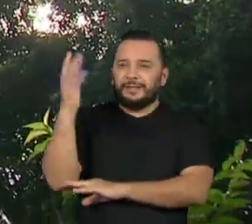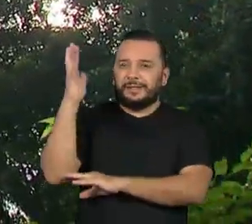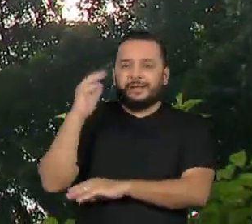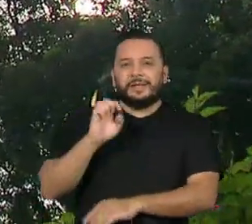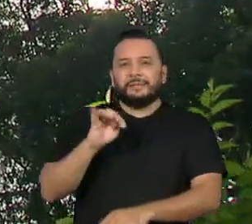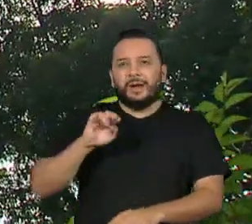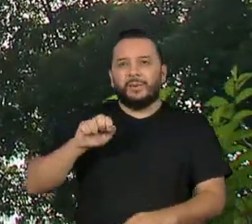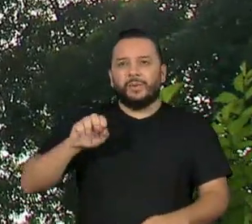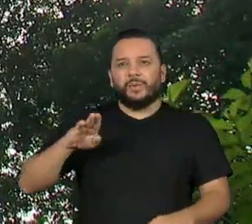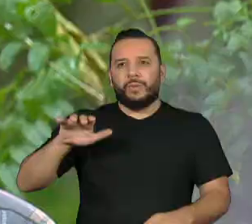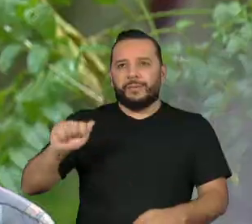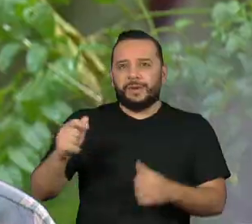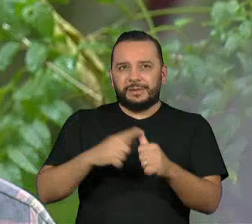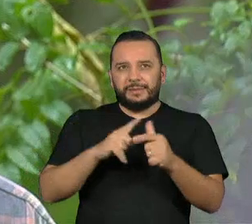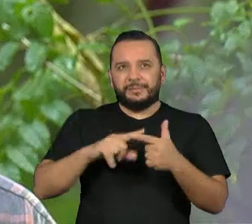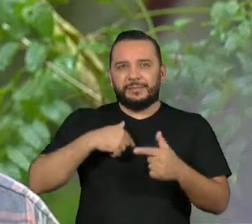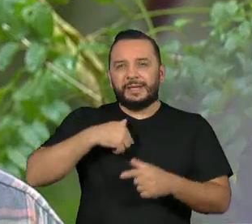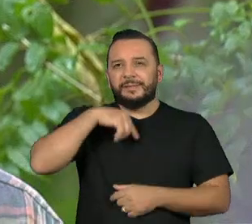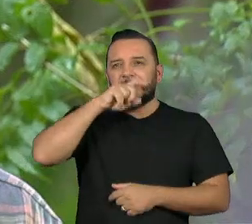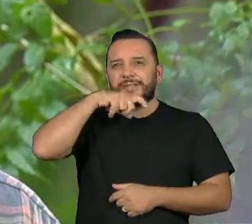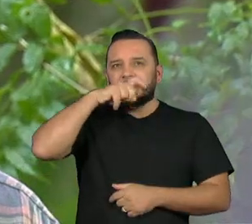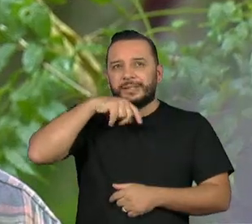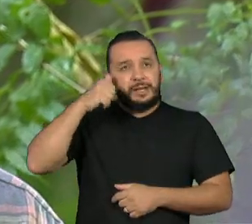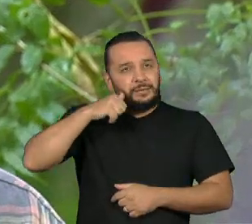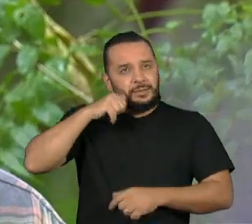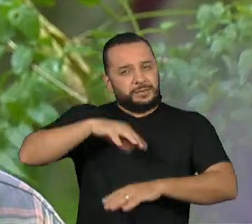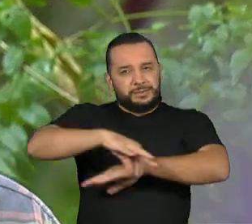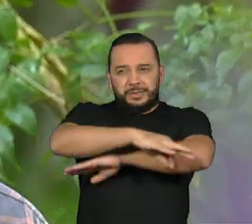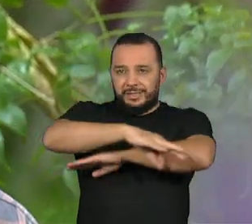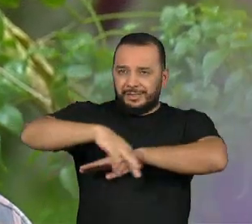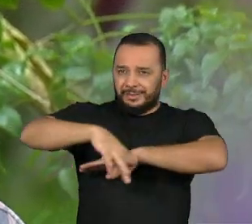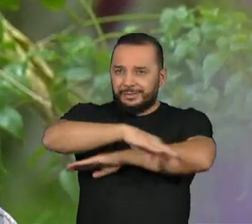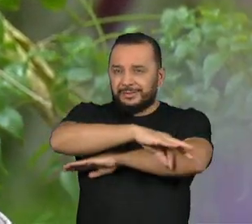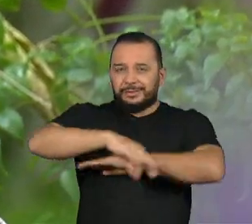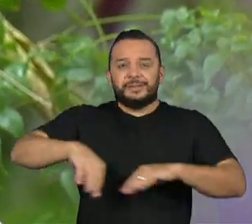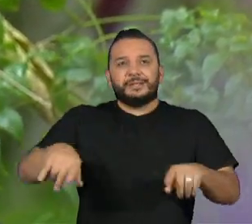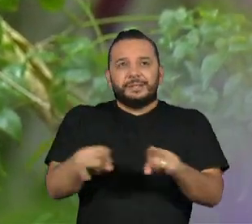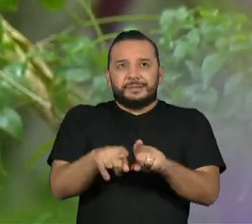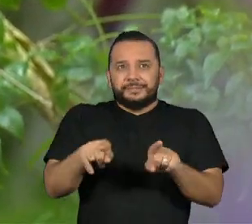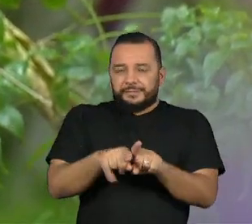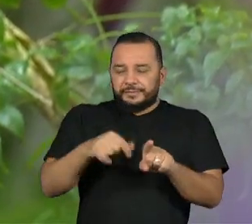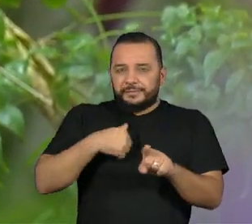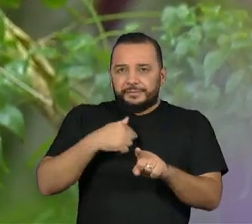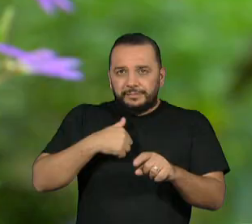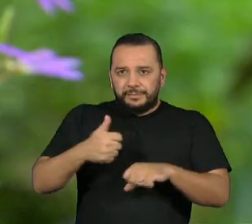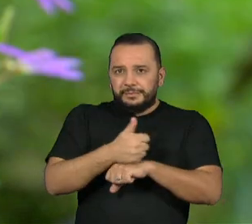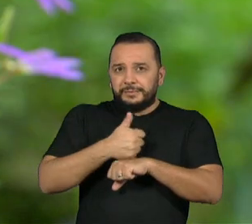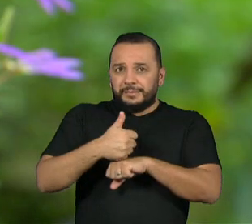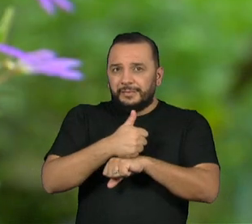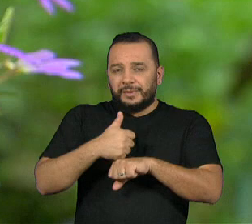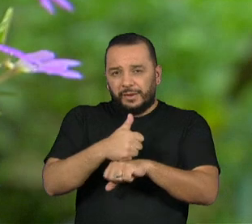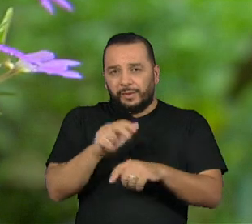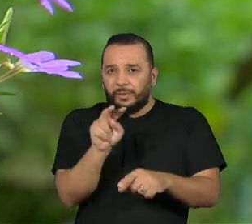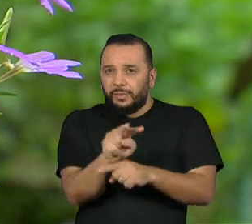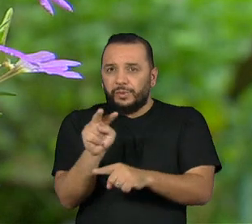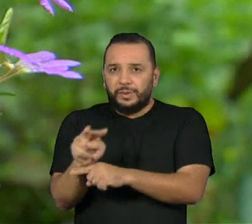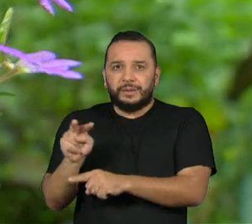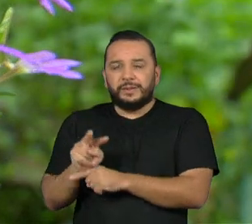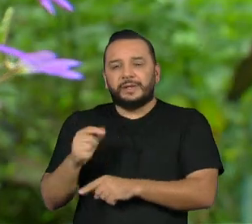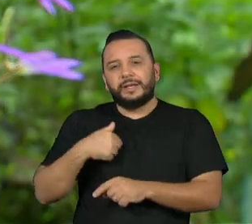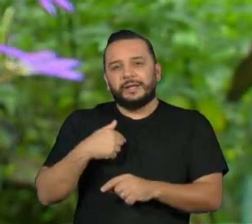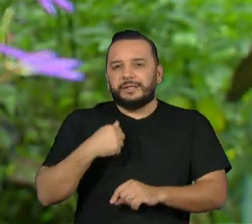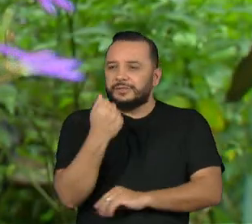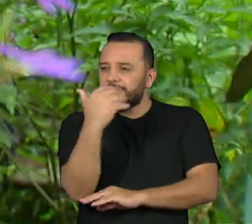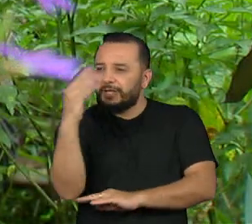e ao som das maritacas, a arquiteta e permacultora Andréia Pesek cuida do jardim